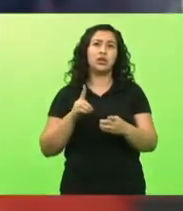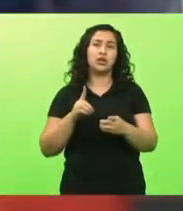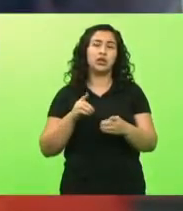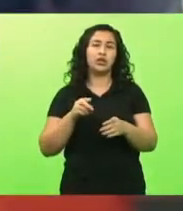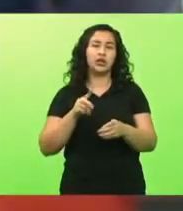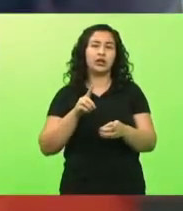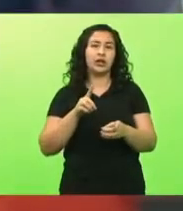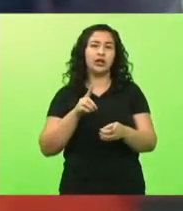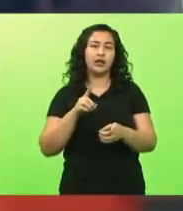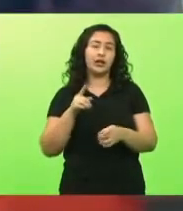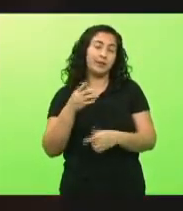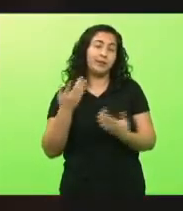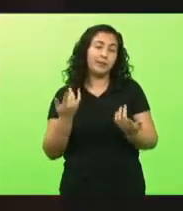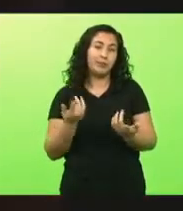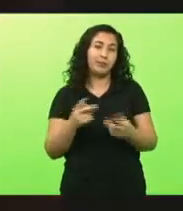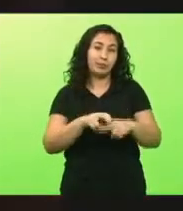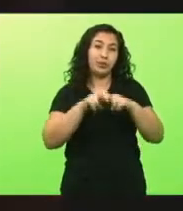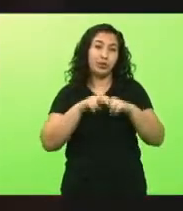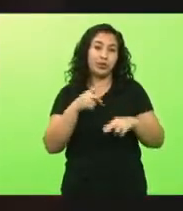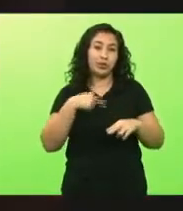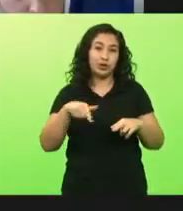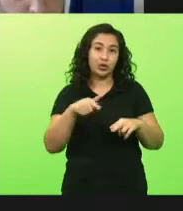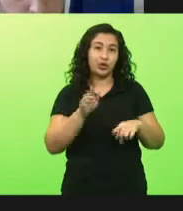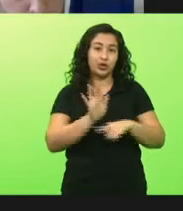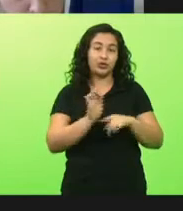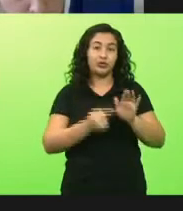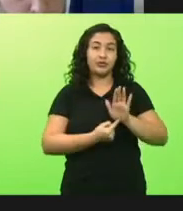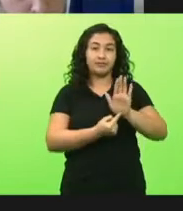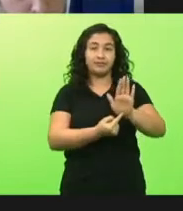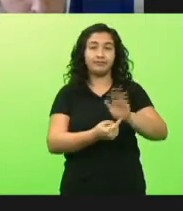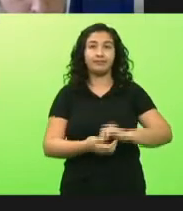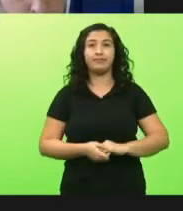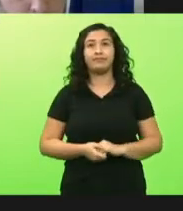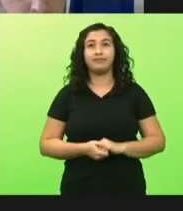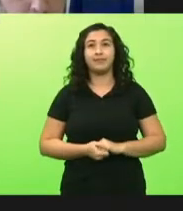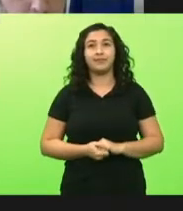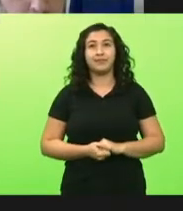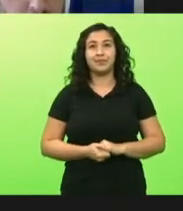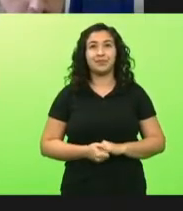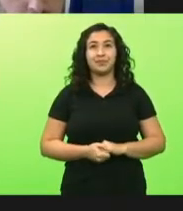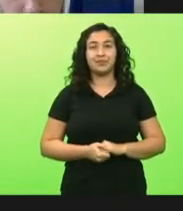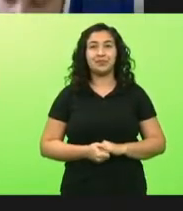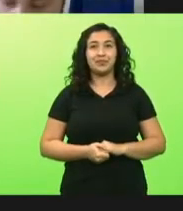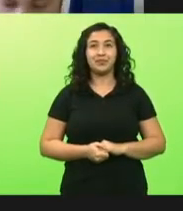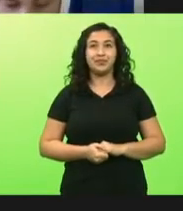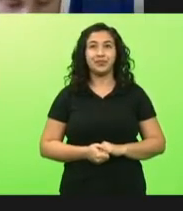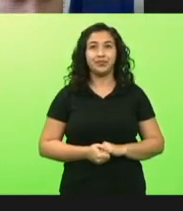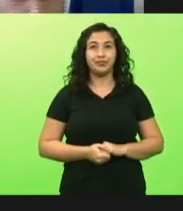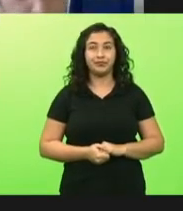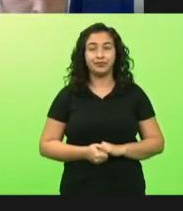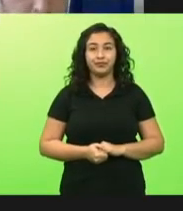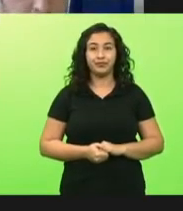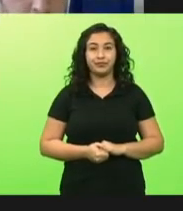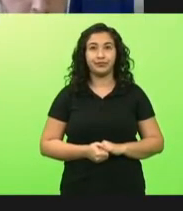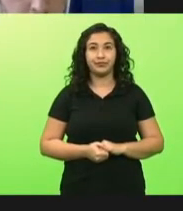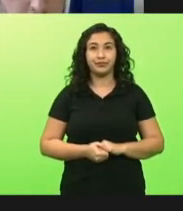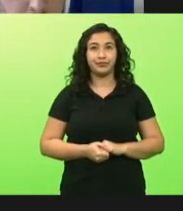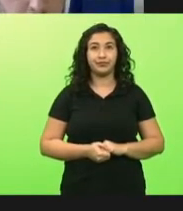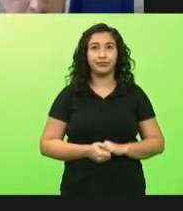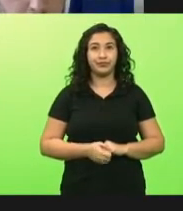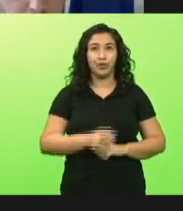estamos hipotecando essa indicação. Obrigado, senhor presidente. Pela ordem, senhor presidente. Pela ordem, deputado Vonney